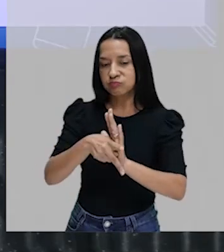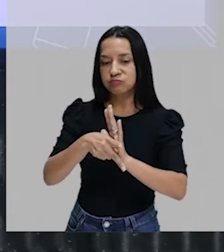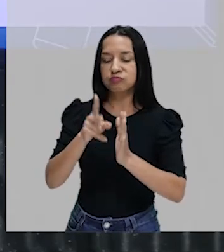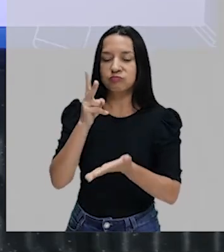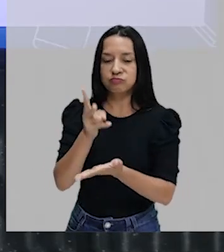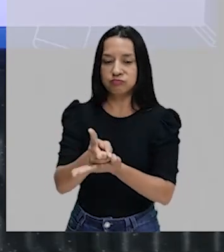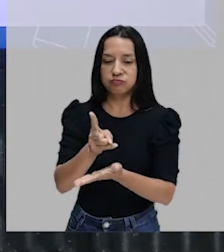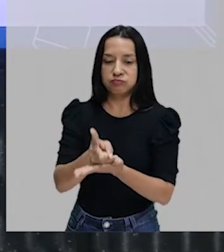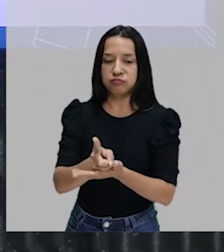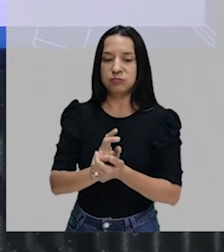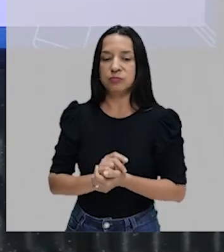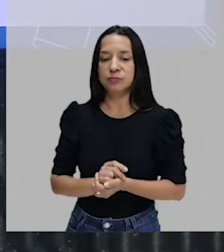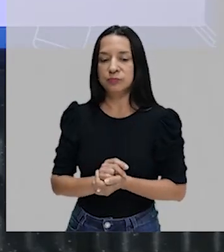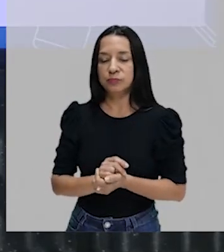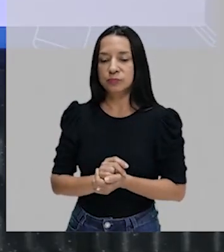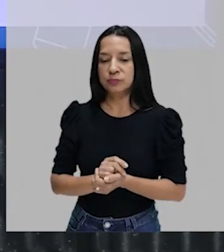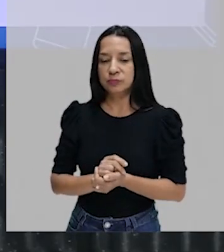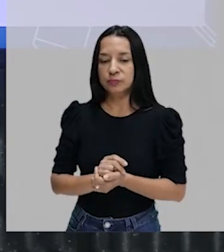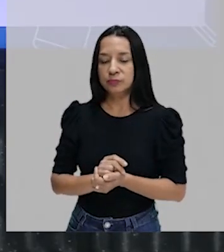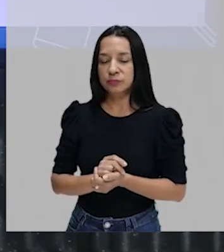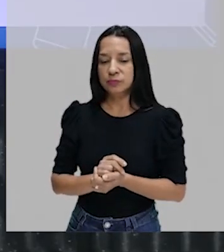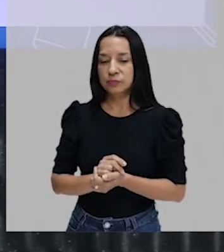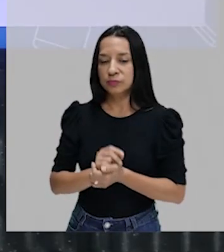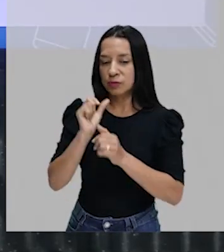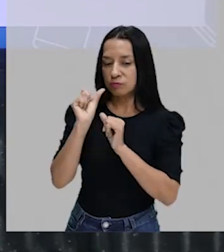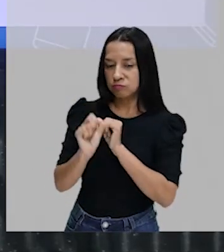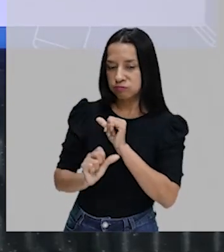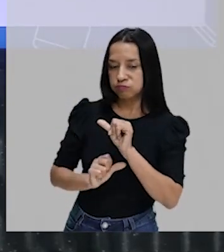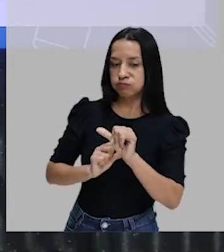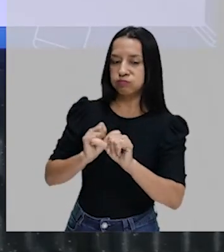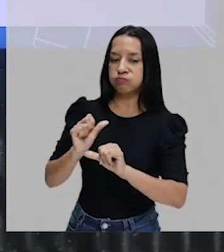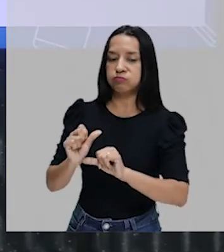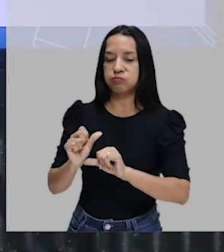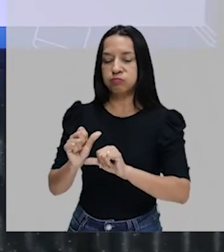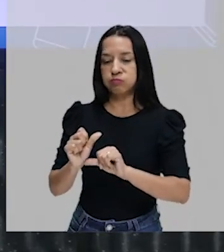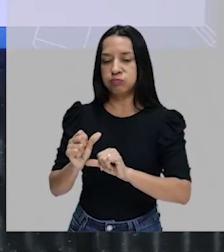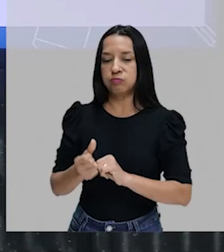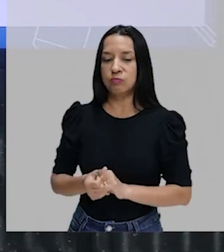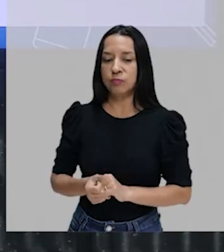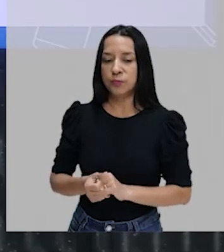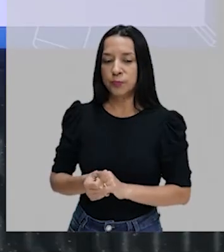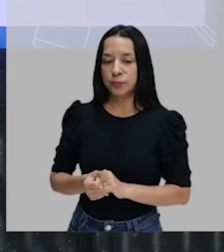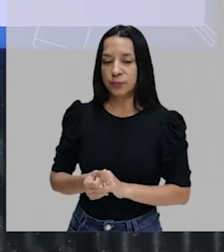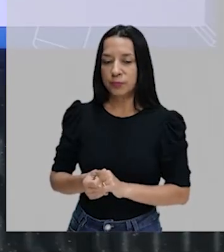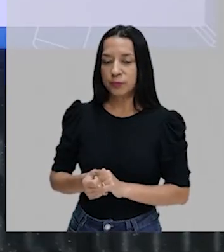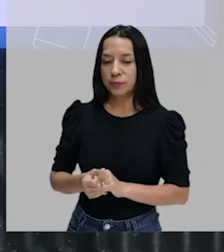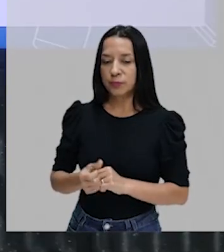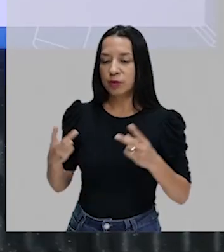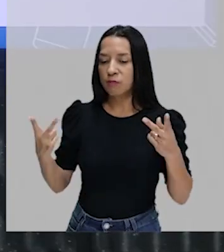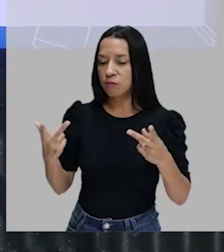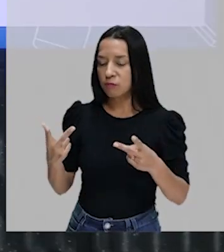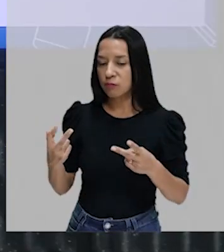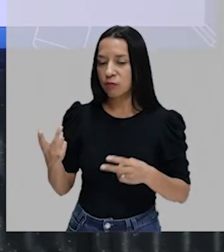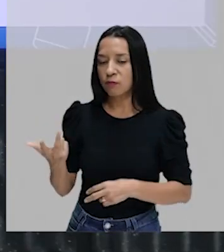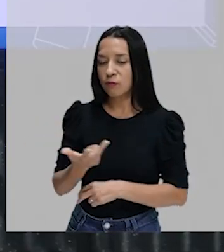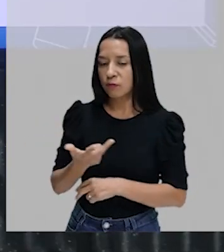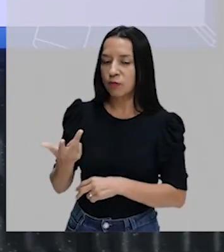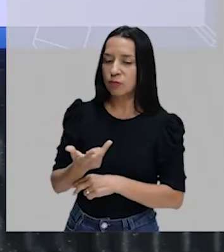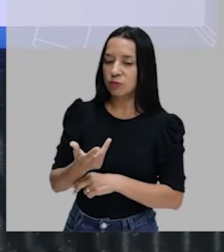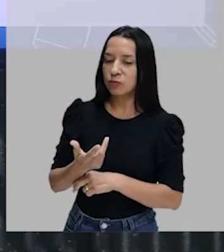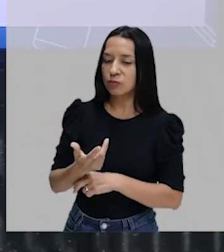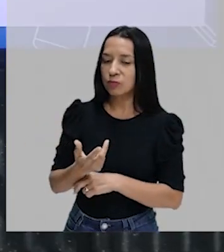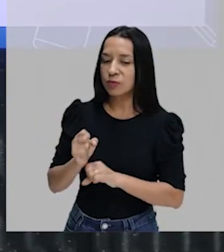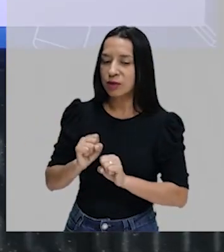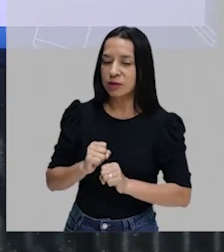da continuidade, da reversibilidade, volume versus